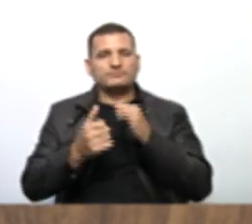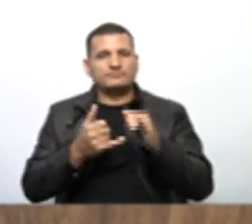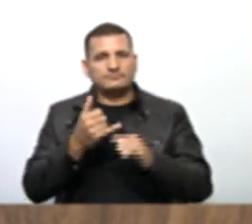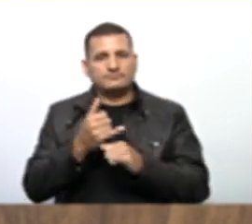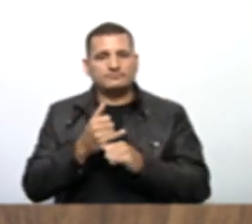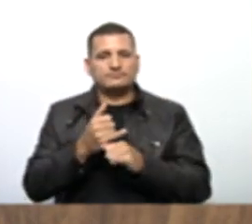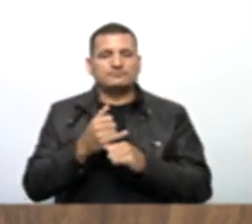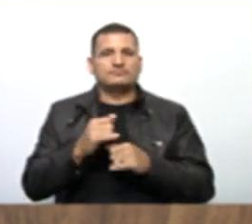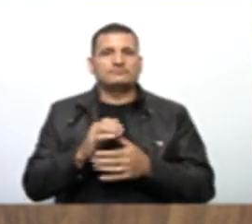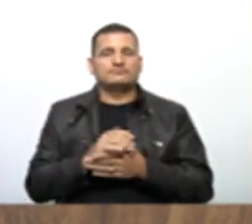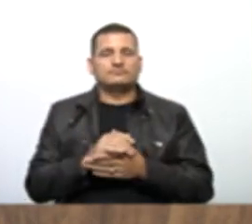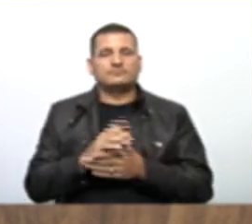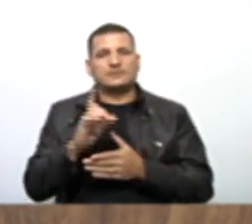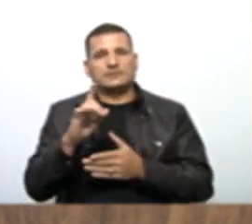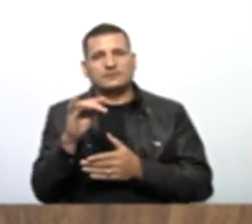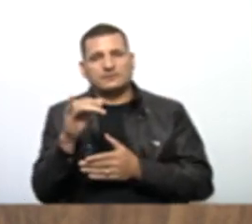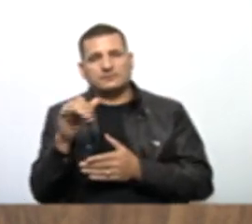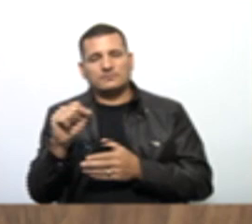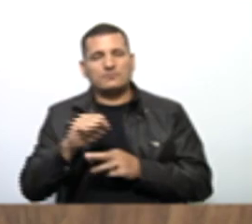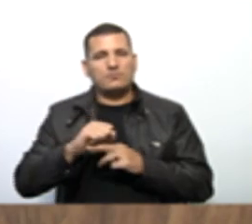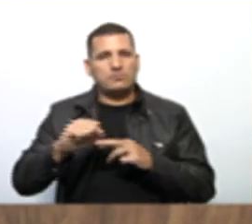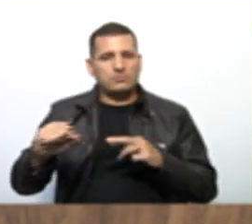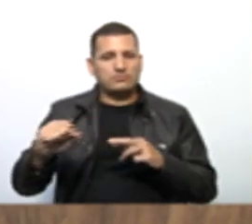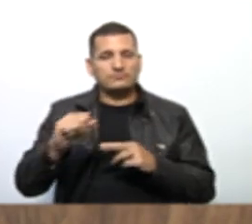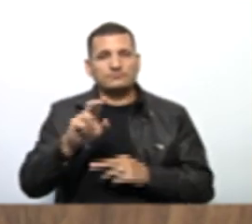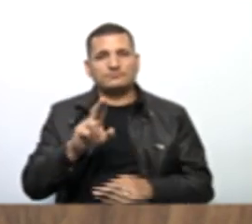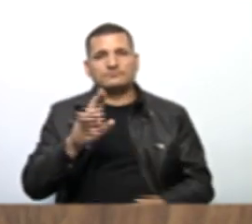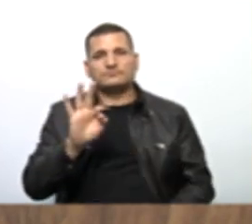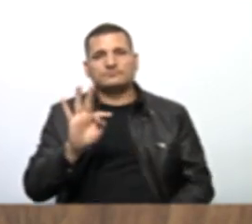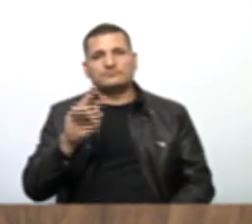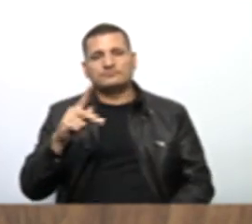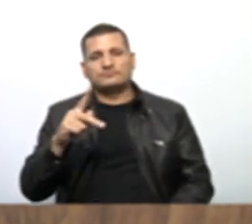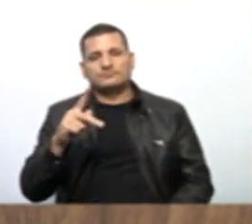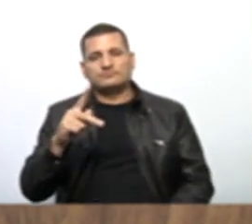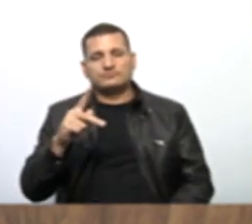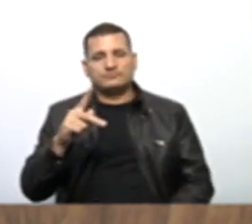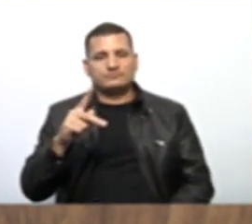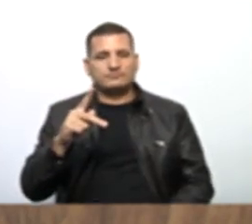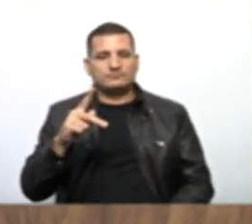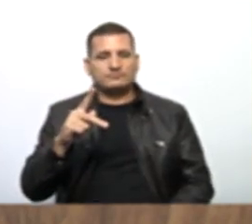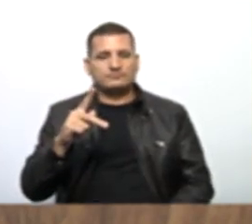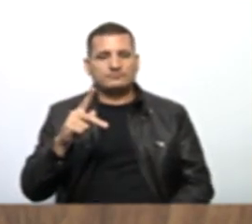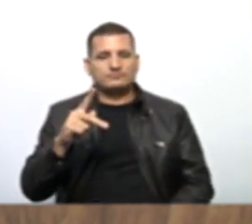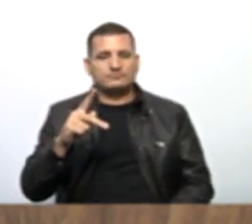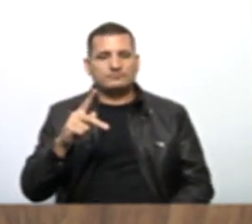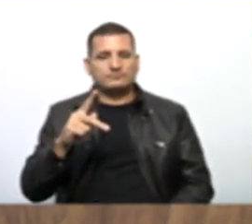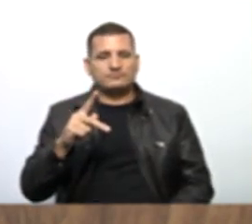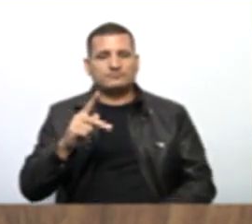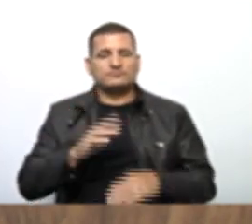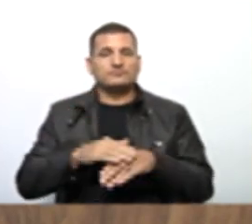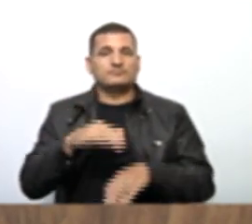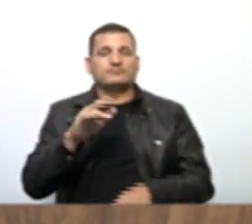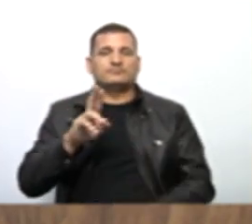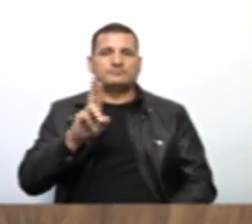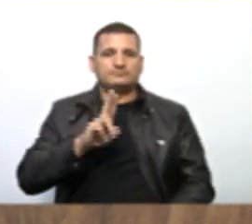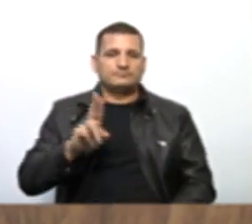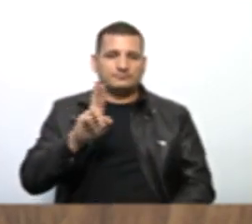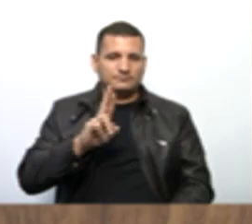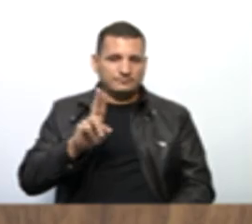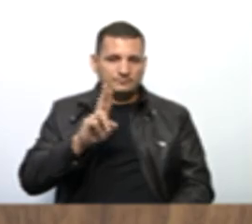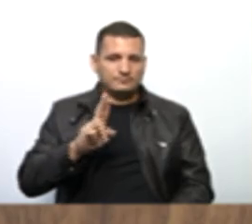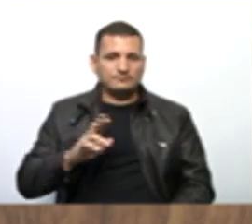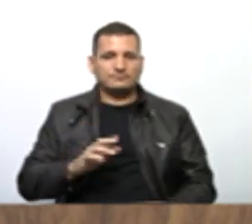confundir com alguma coisa é o tpi é pessoa que a gente tem aí o o mais utilizado também